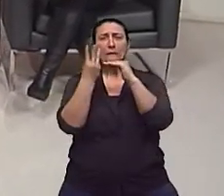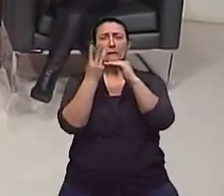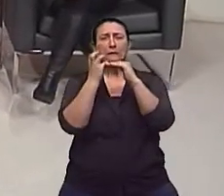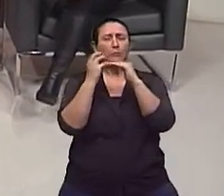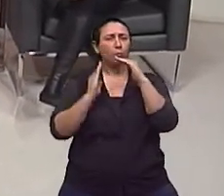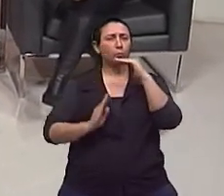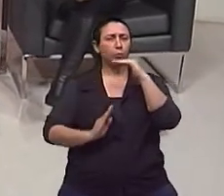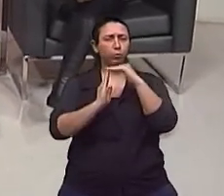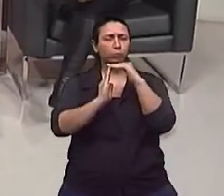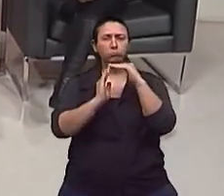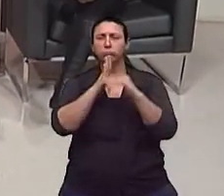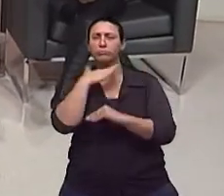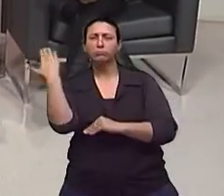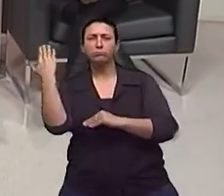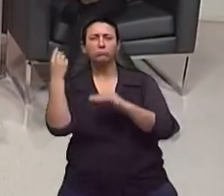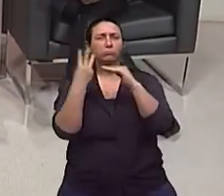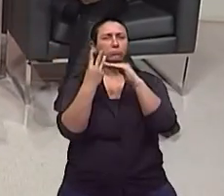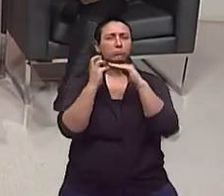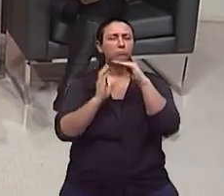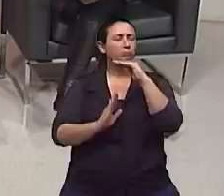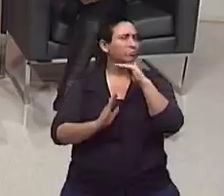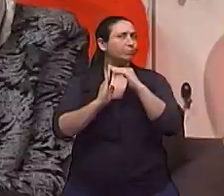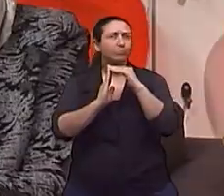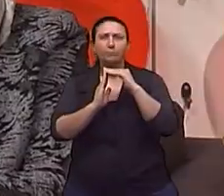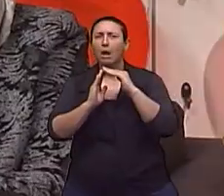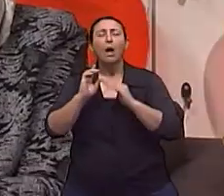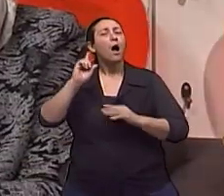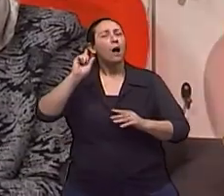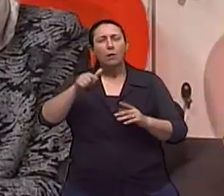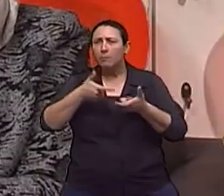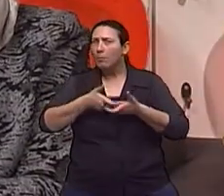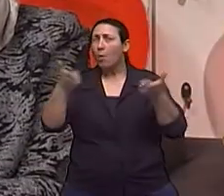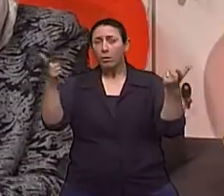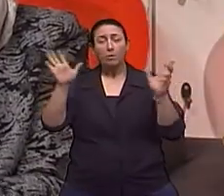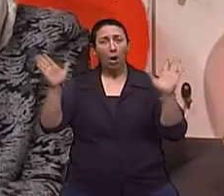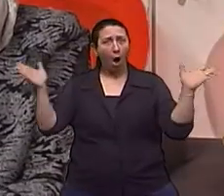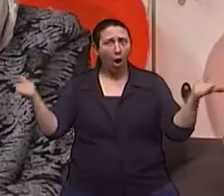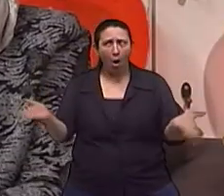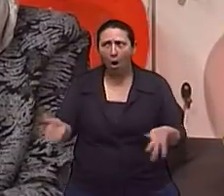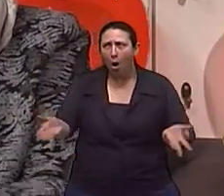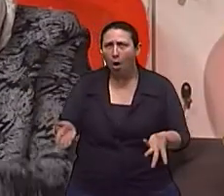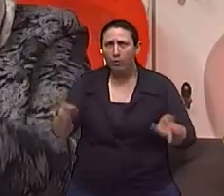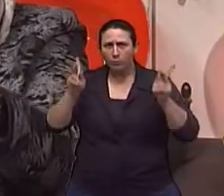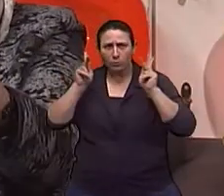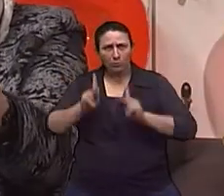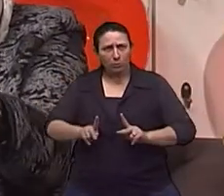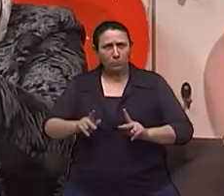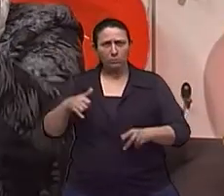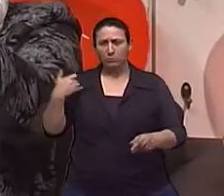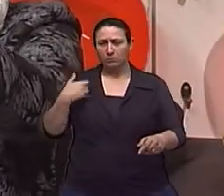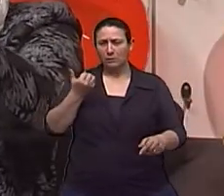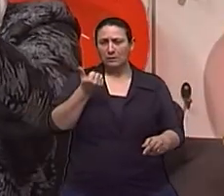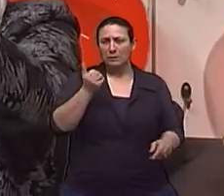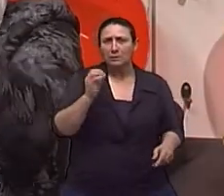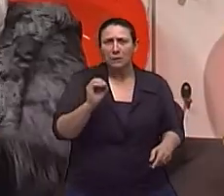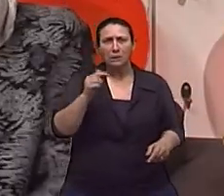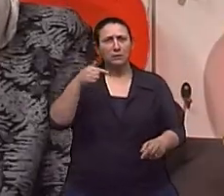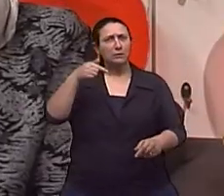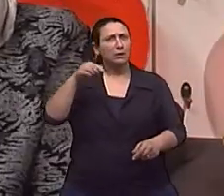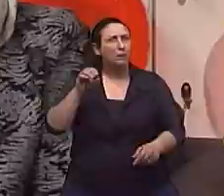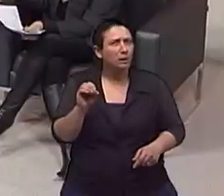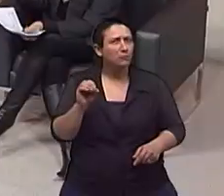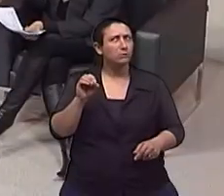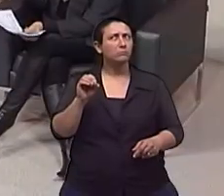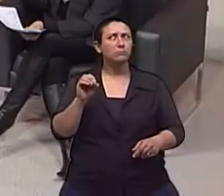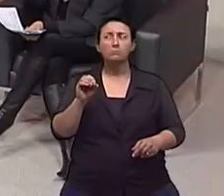um por cento da humanidade que tá vivendo essa situação atual a onde as pessoas chegam aos 60 70 então